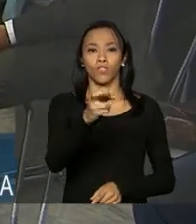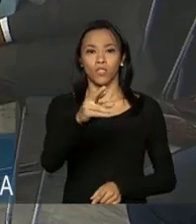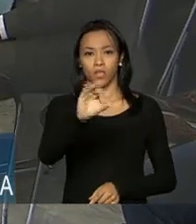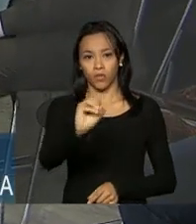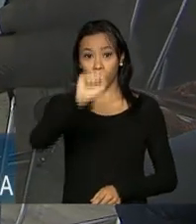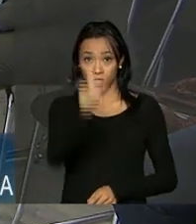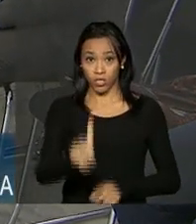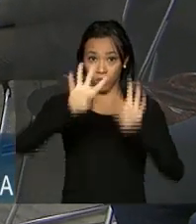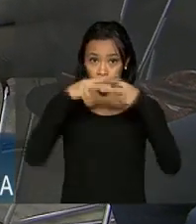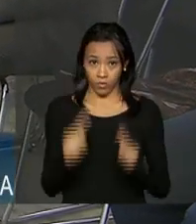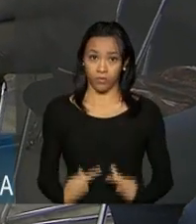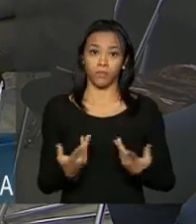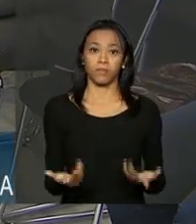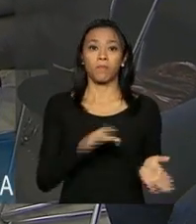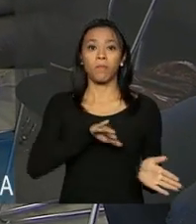Humanos.